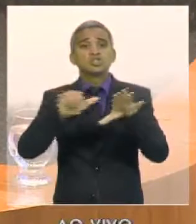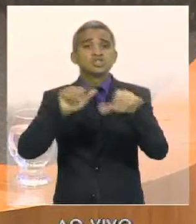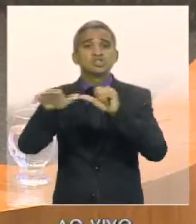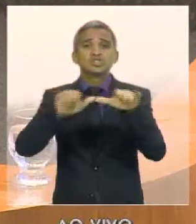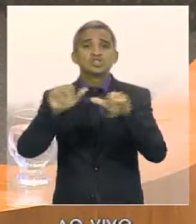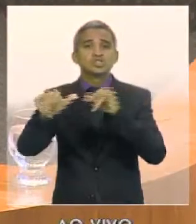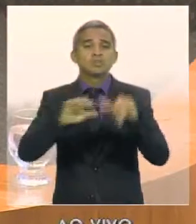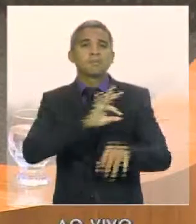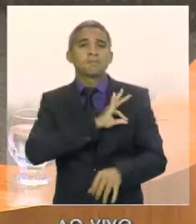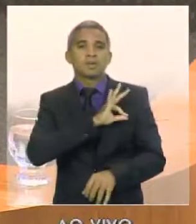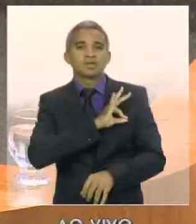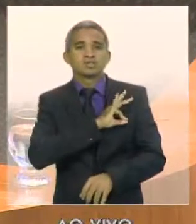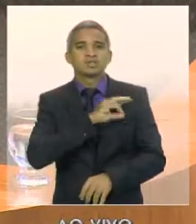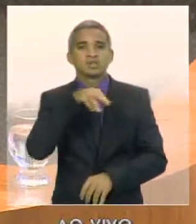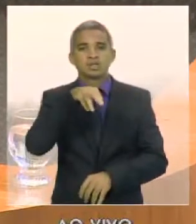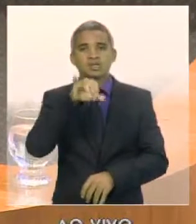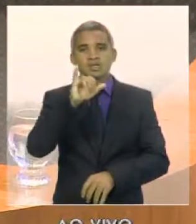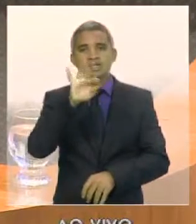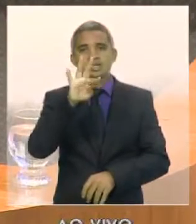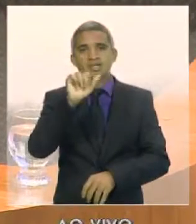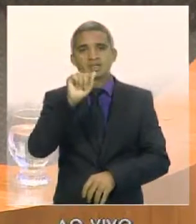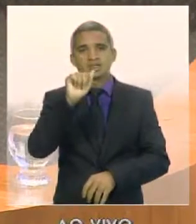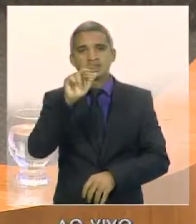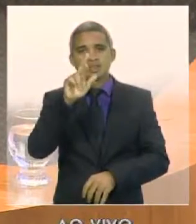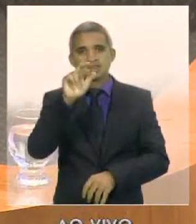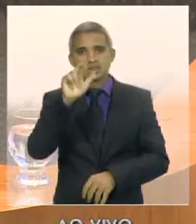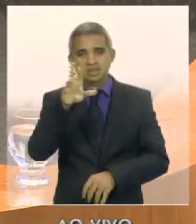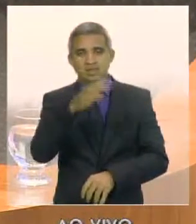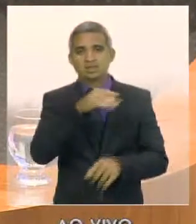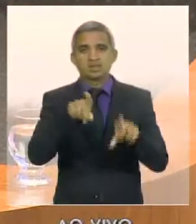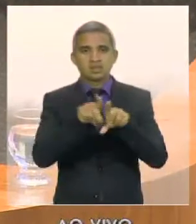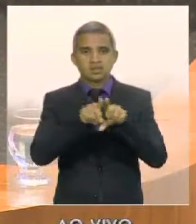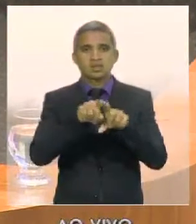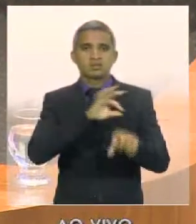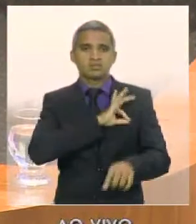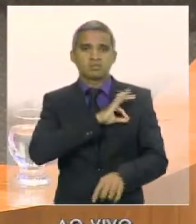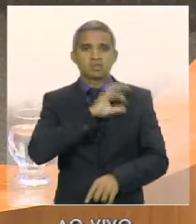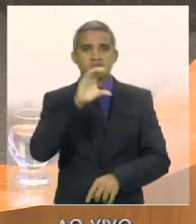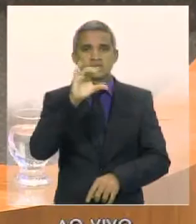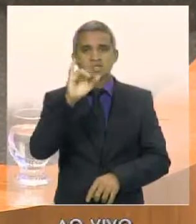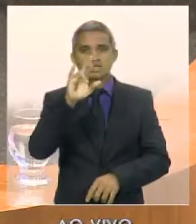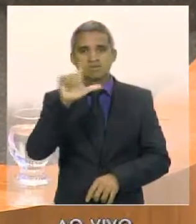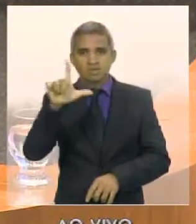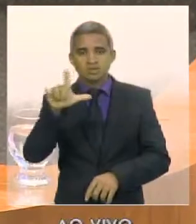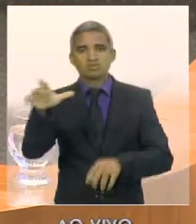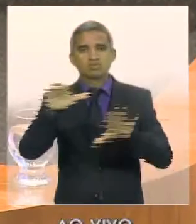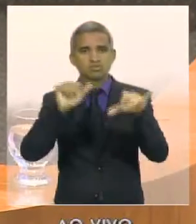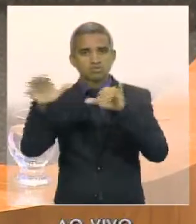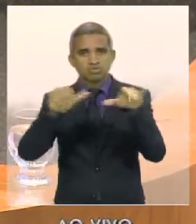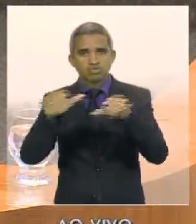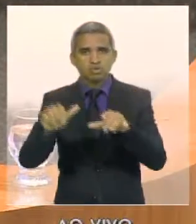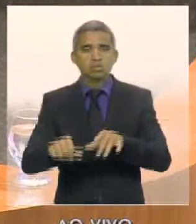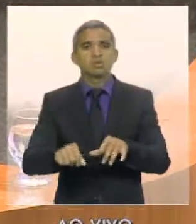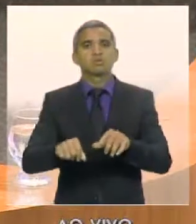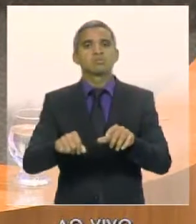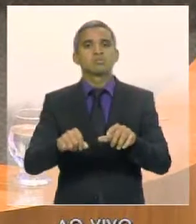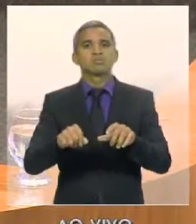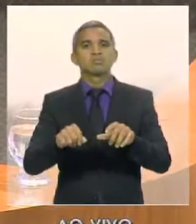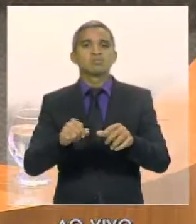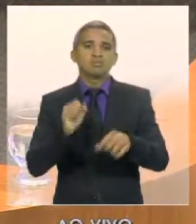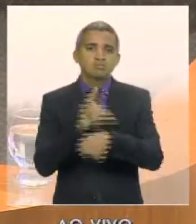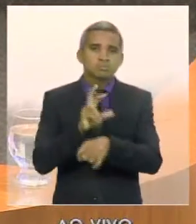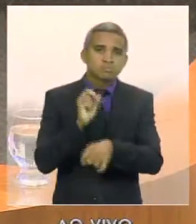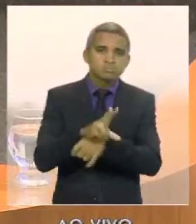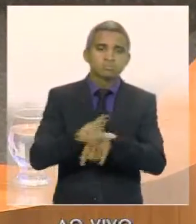policiais militares e civis para desenvolver suas atividades e para recompor os quadros de força realmente da segurança pública